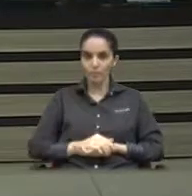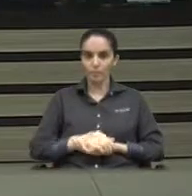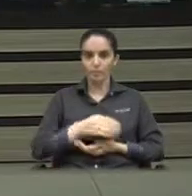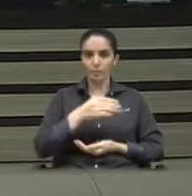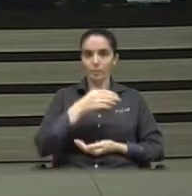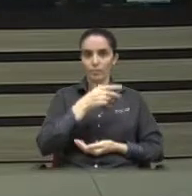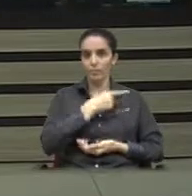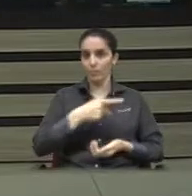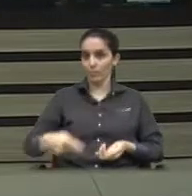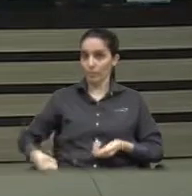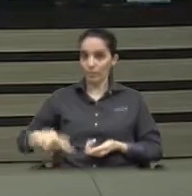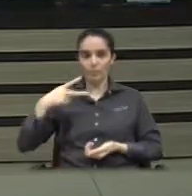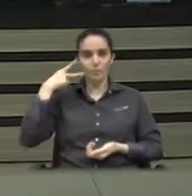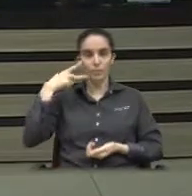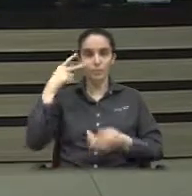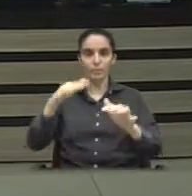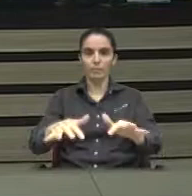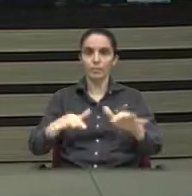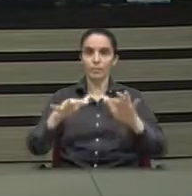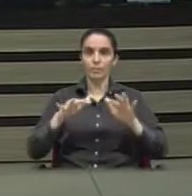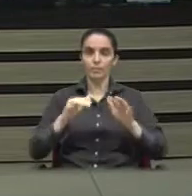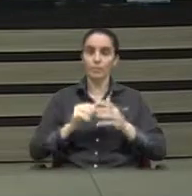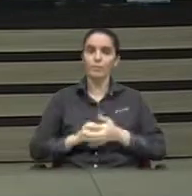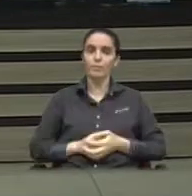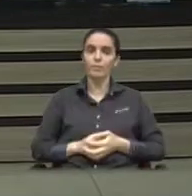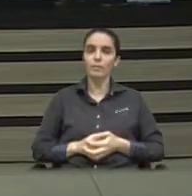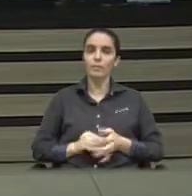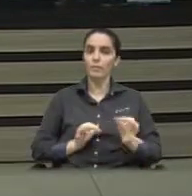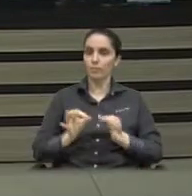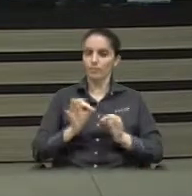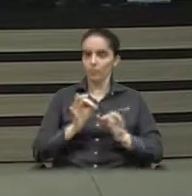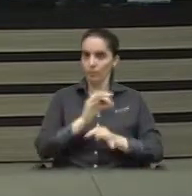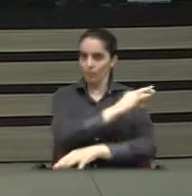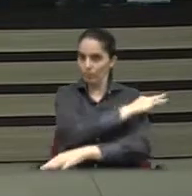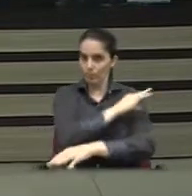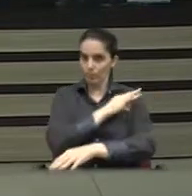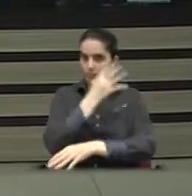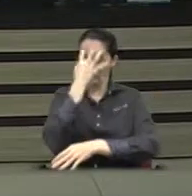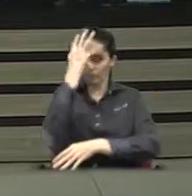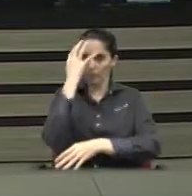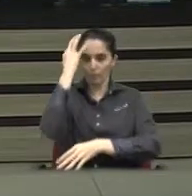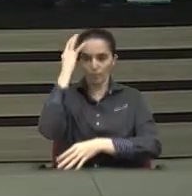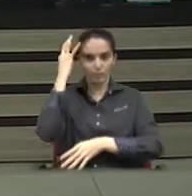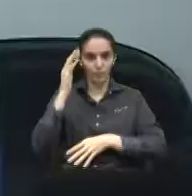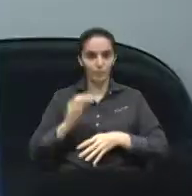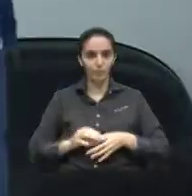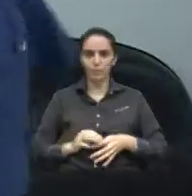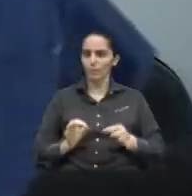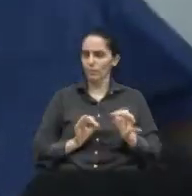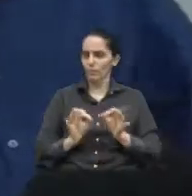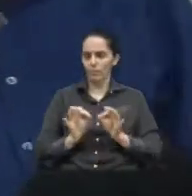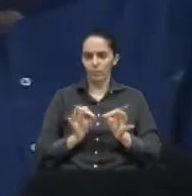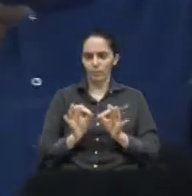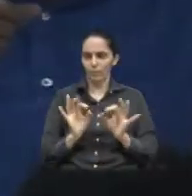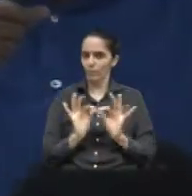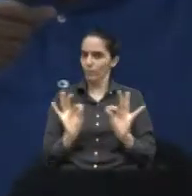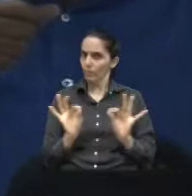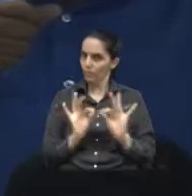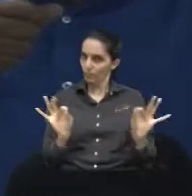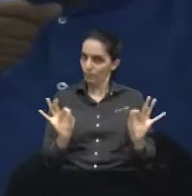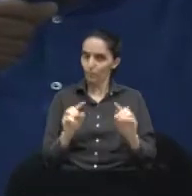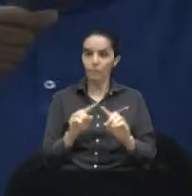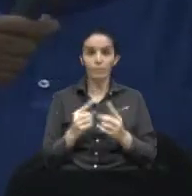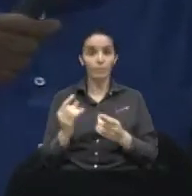presidente, senhoras e senhores vereadores, por presente, trata-se de mais um projeto do prefeito Mário Botião. Não é um projeto polêmico também, mas é um